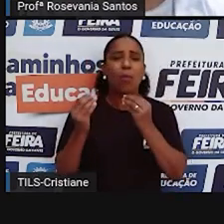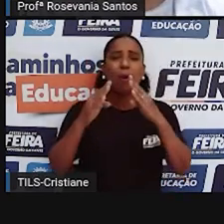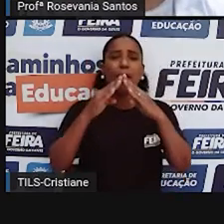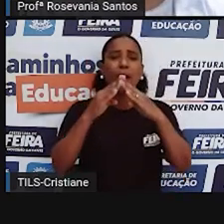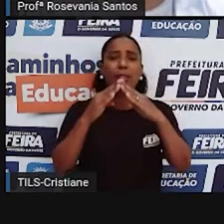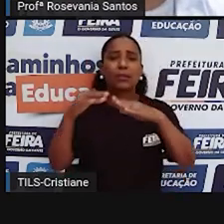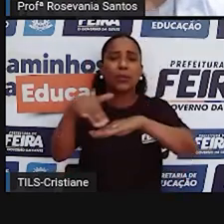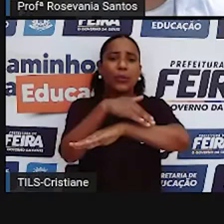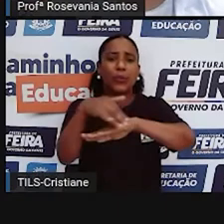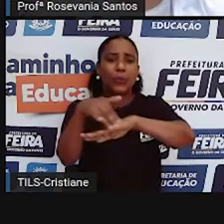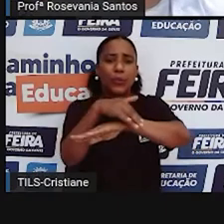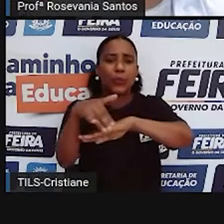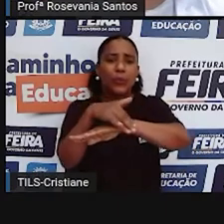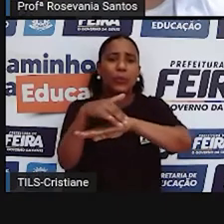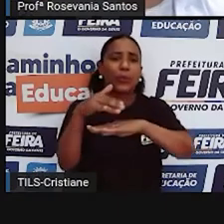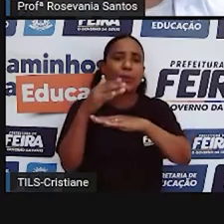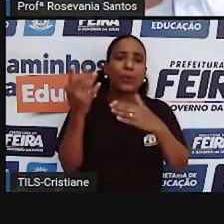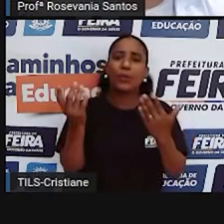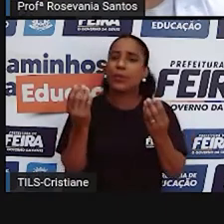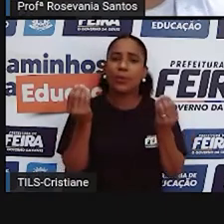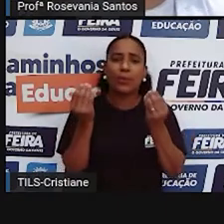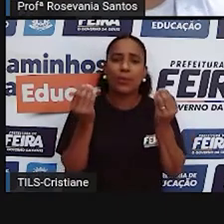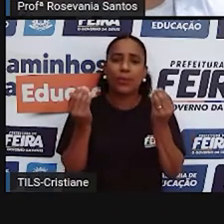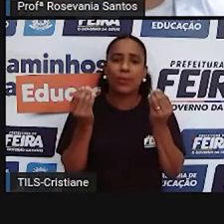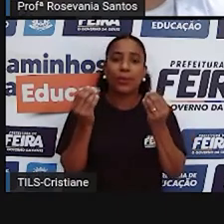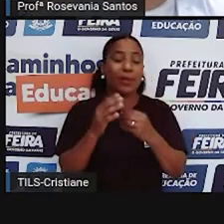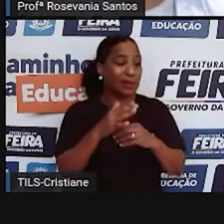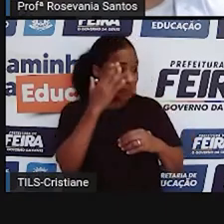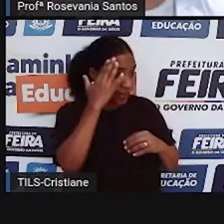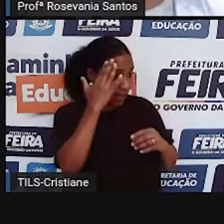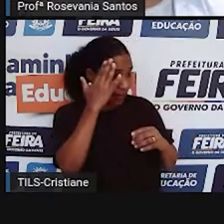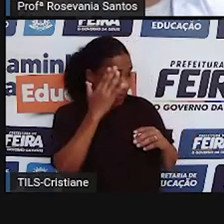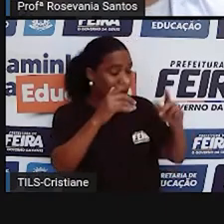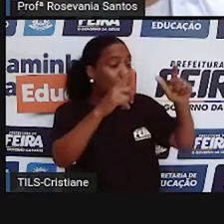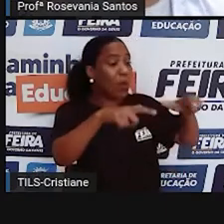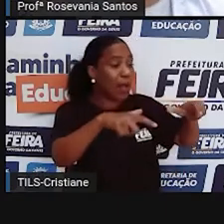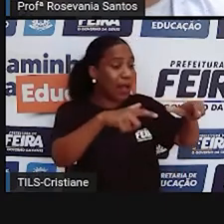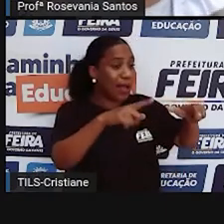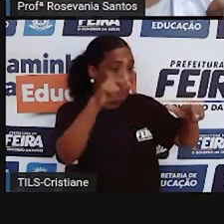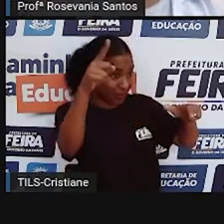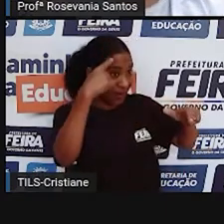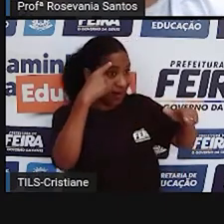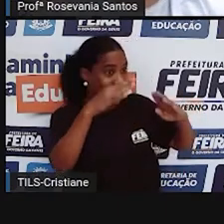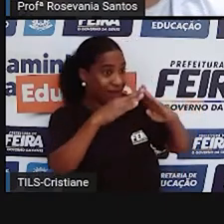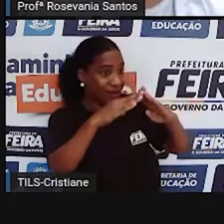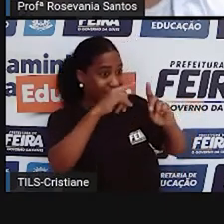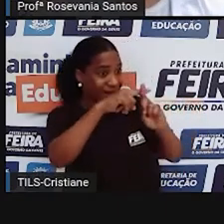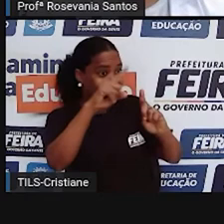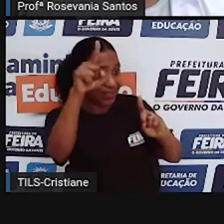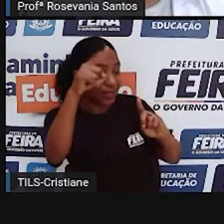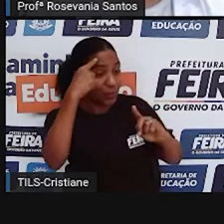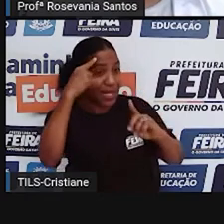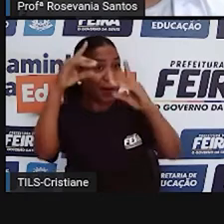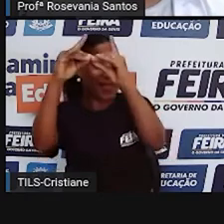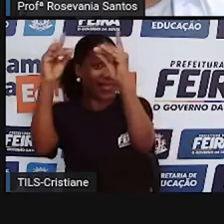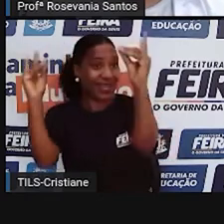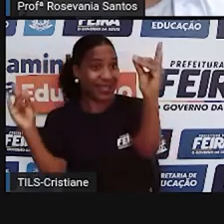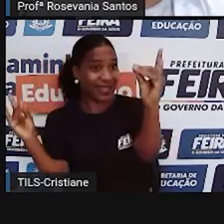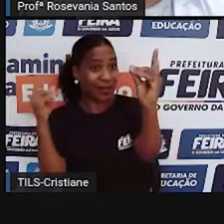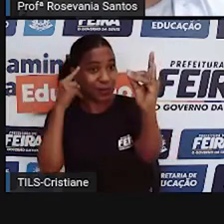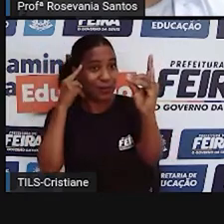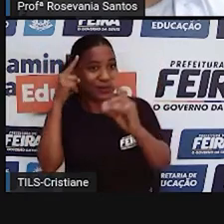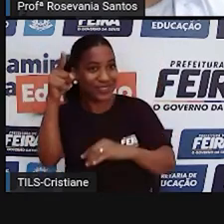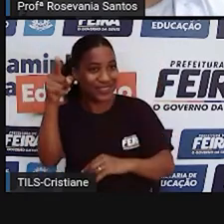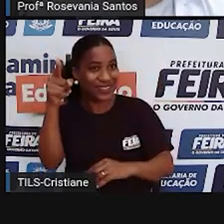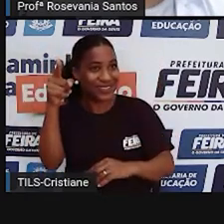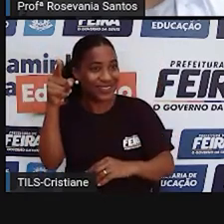tipo de, né, determinado lugar? Você sabe onde é que fica a igreja tal? Ou onde é que fica o viaduto tal? Né,